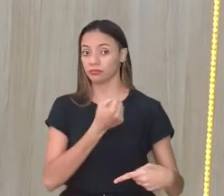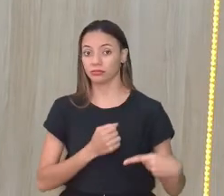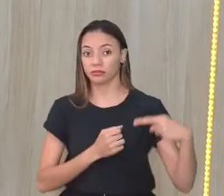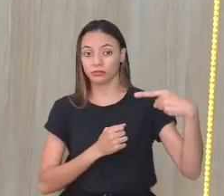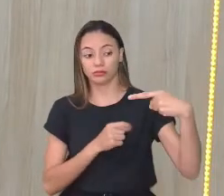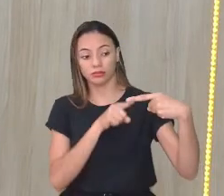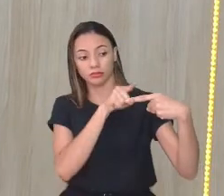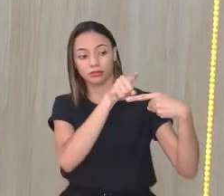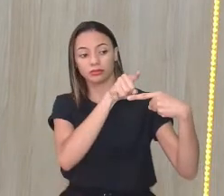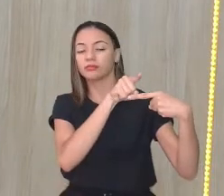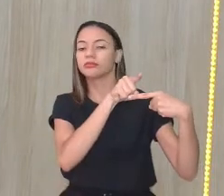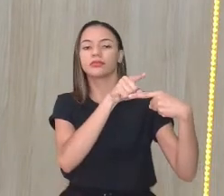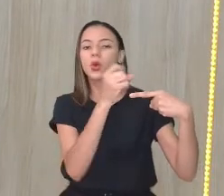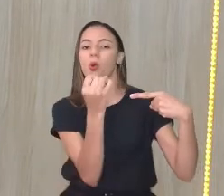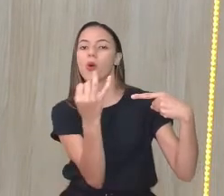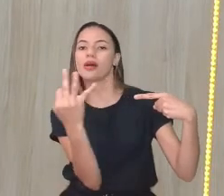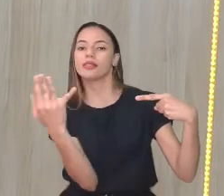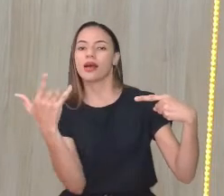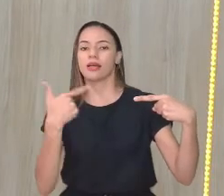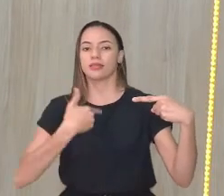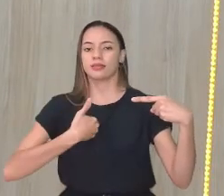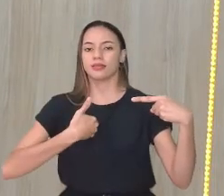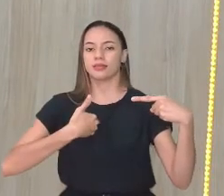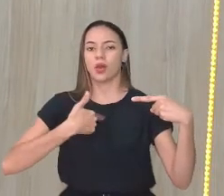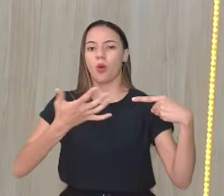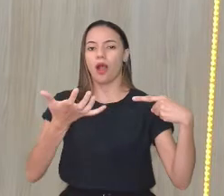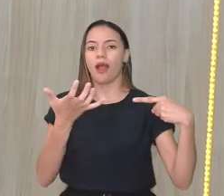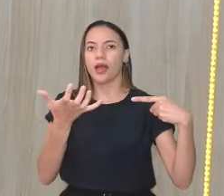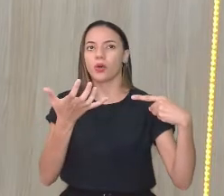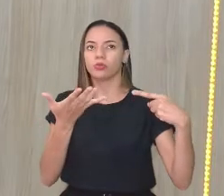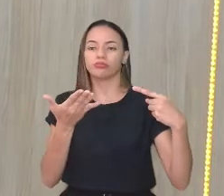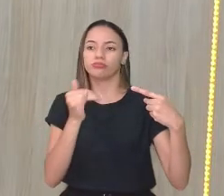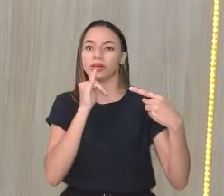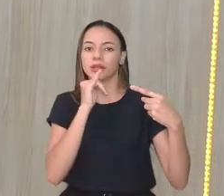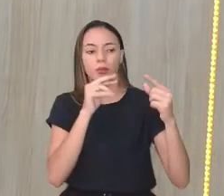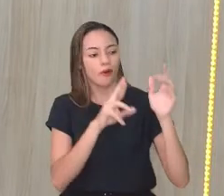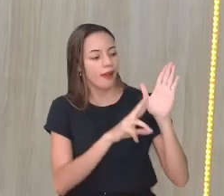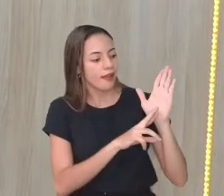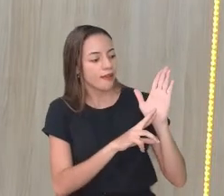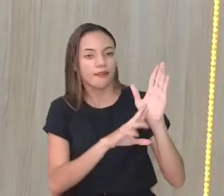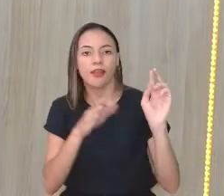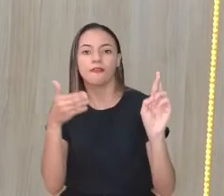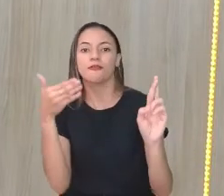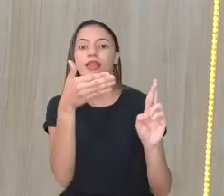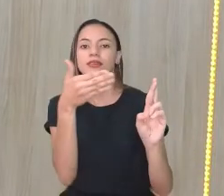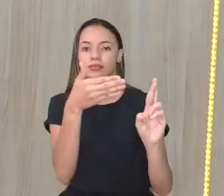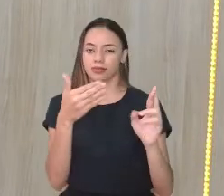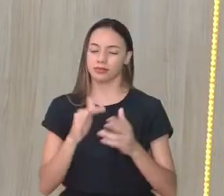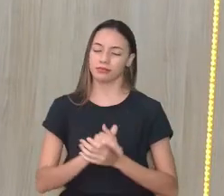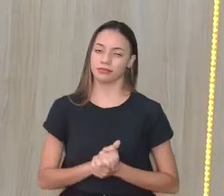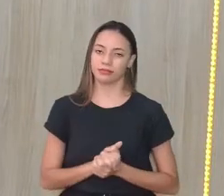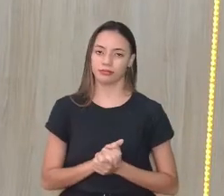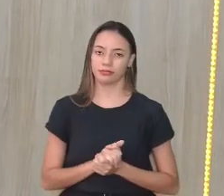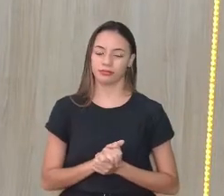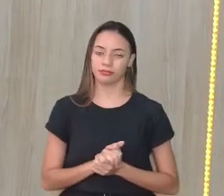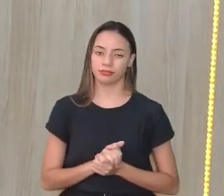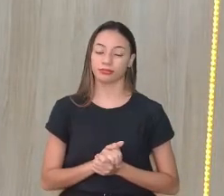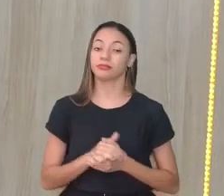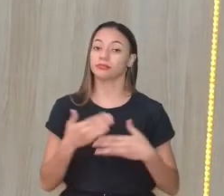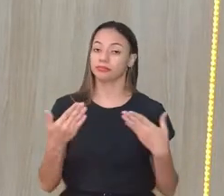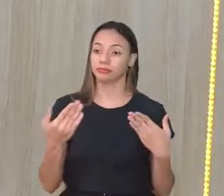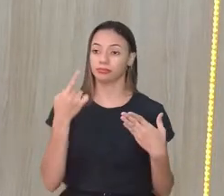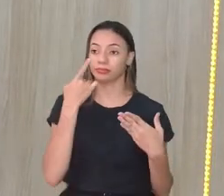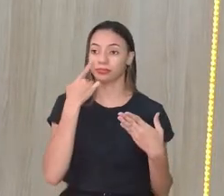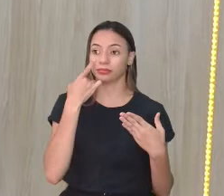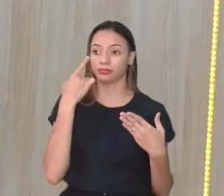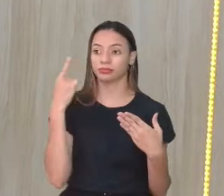a quantidade que eu estou destacando, o que eu estou fazendo referência, tá certo? Então, nesse caso aqui, ó,